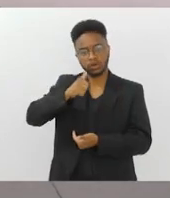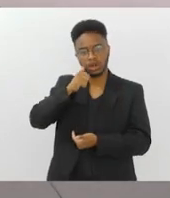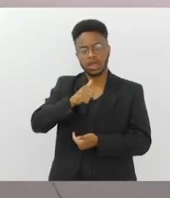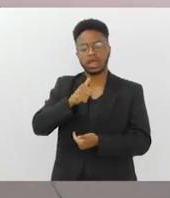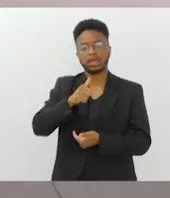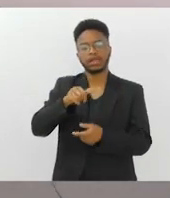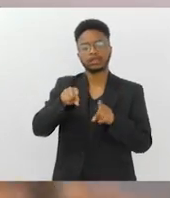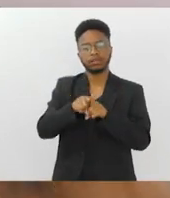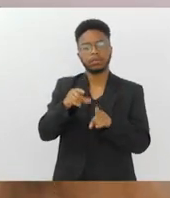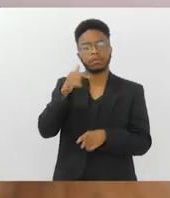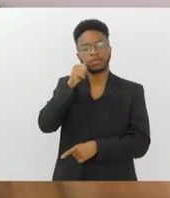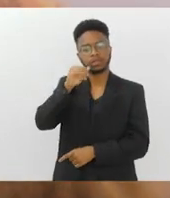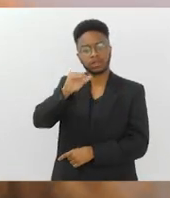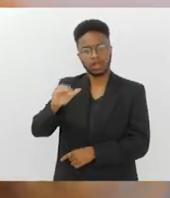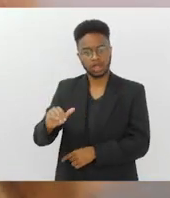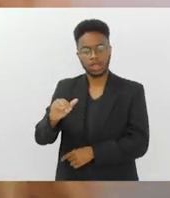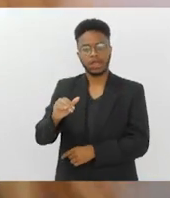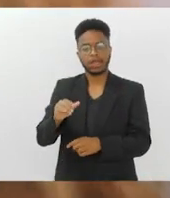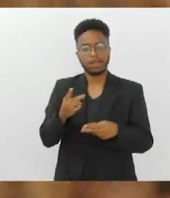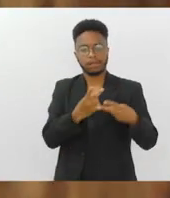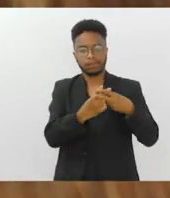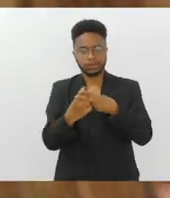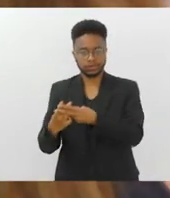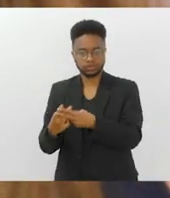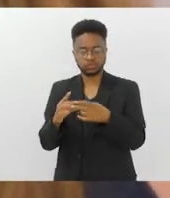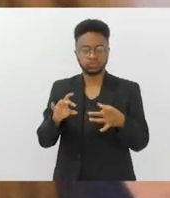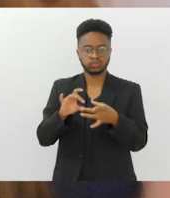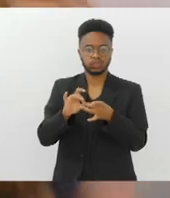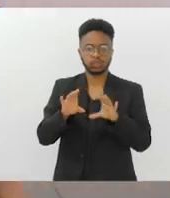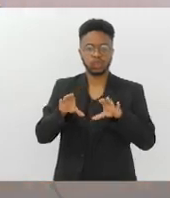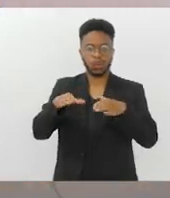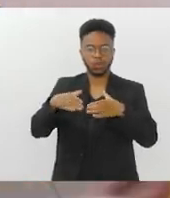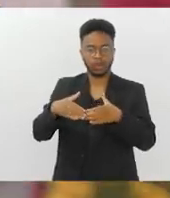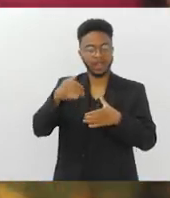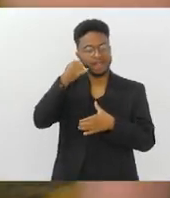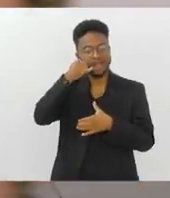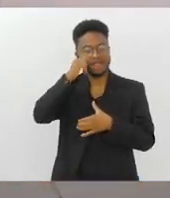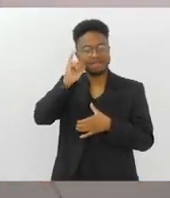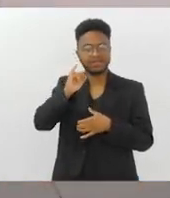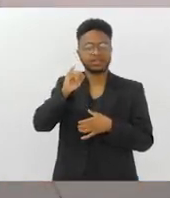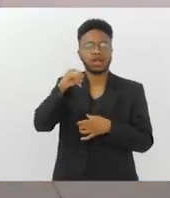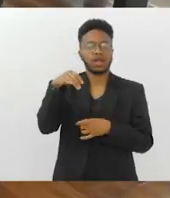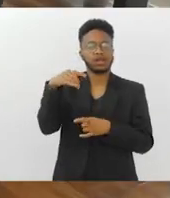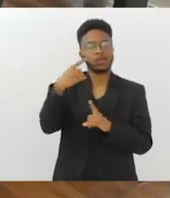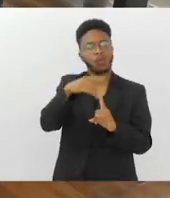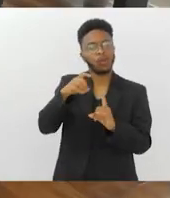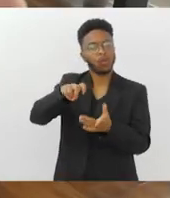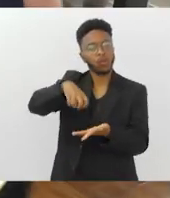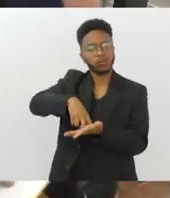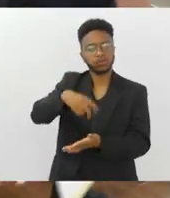âmbito do Comitê Estadual de Prevenção e Combate à Tortura do Rio de Janeiro.